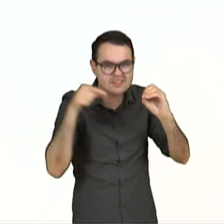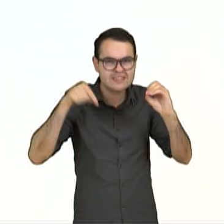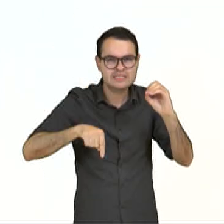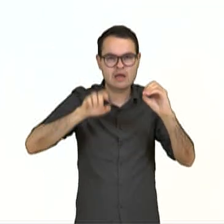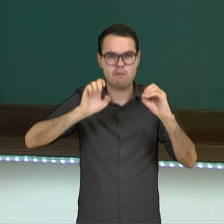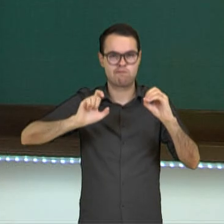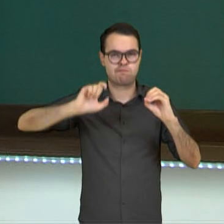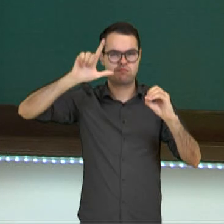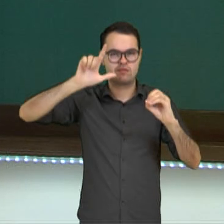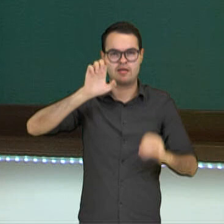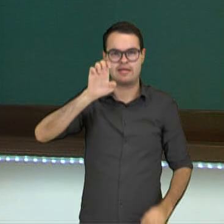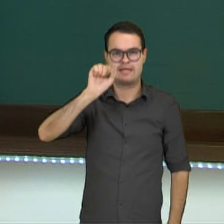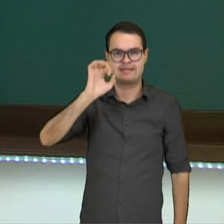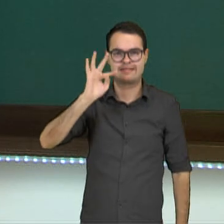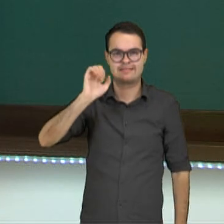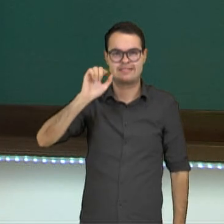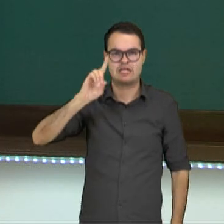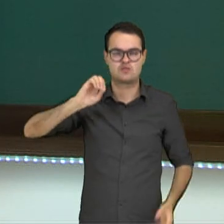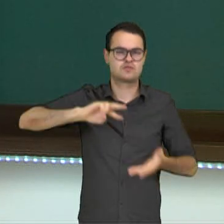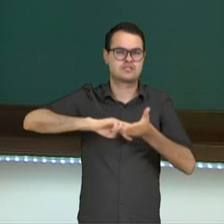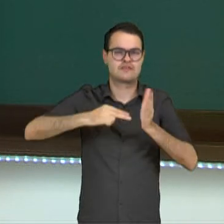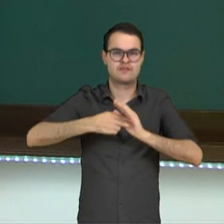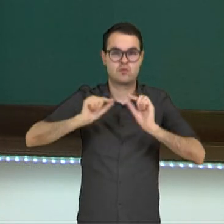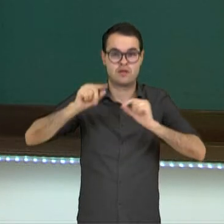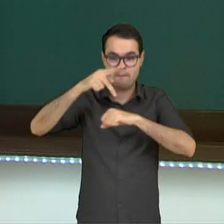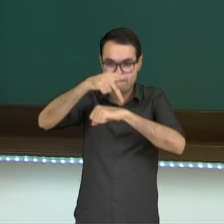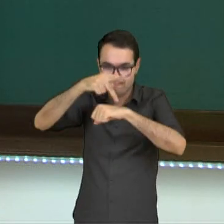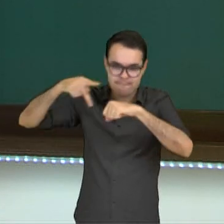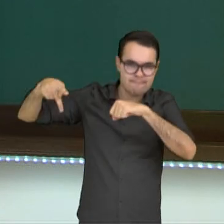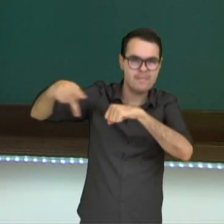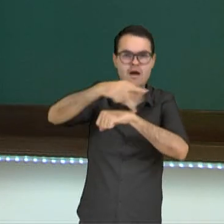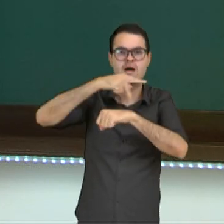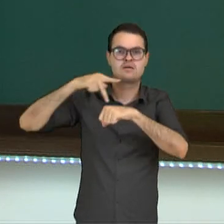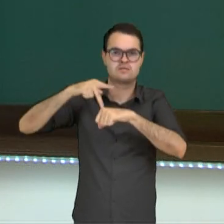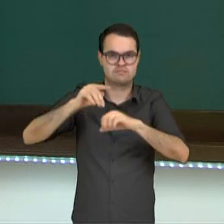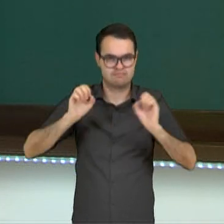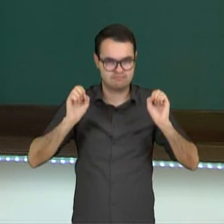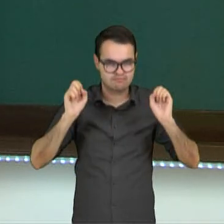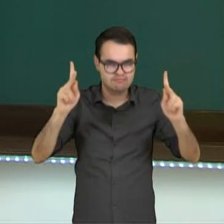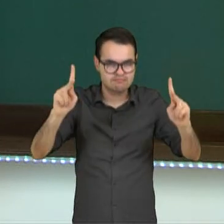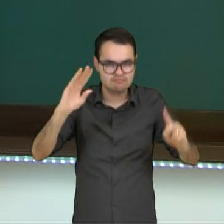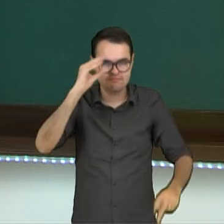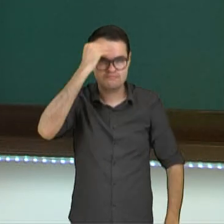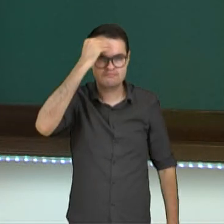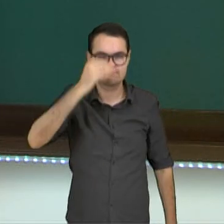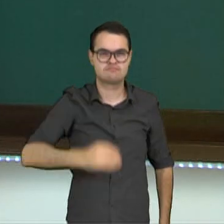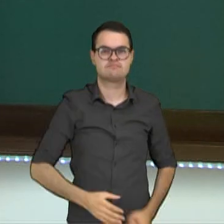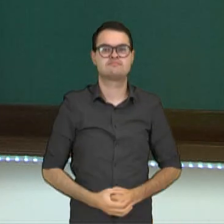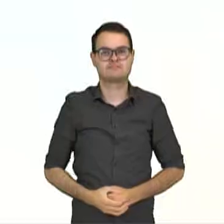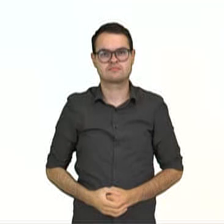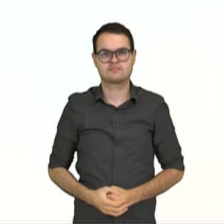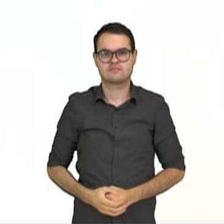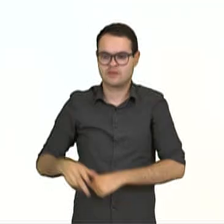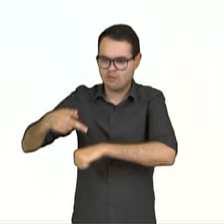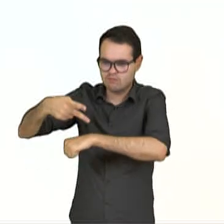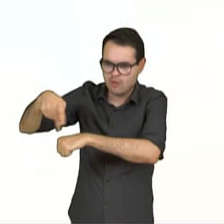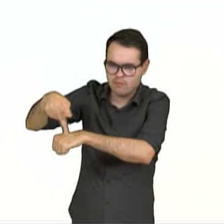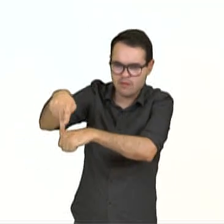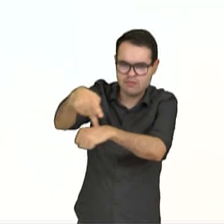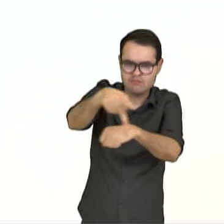letra maiúscula, tá representando países, tá bom? Geralmente os